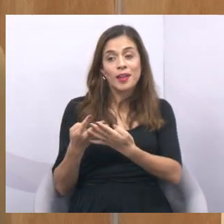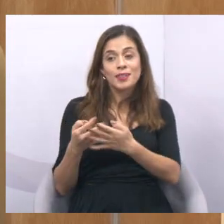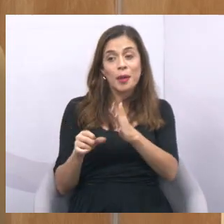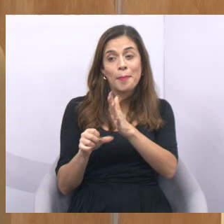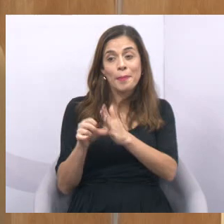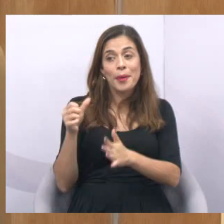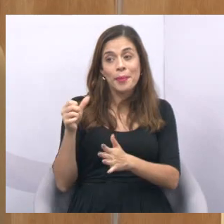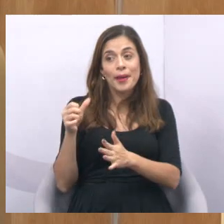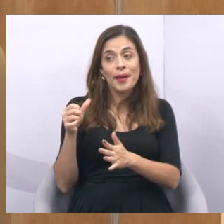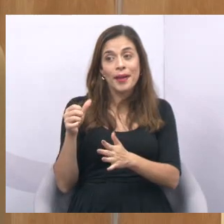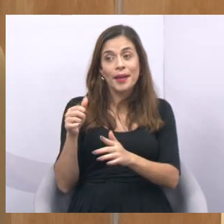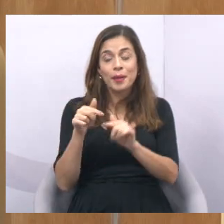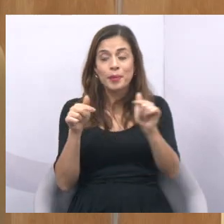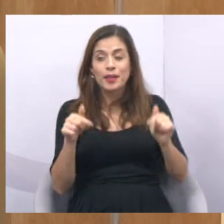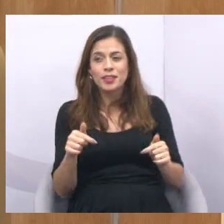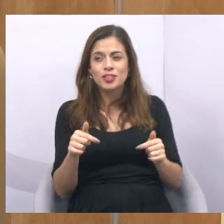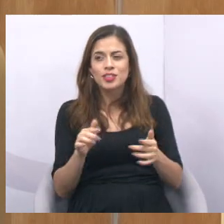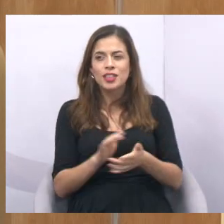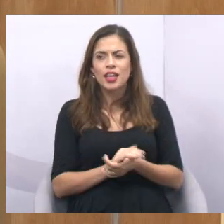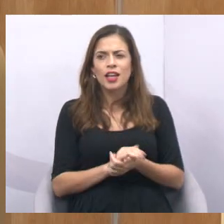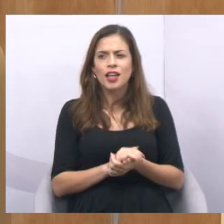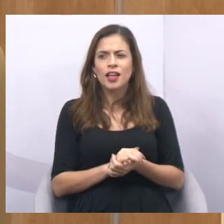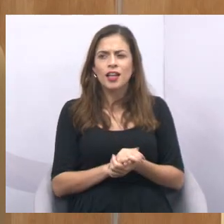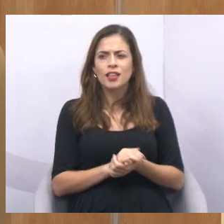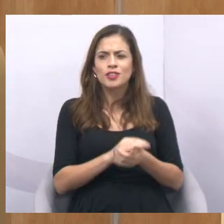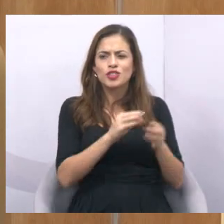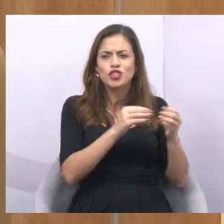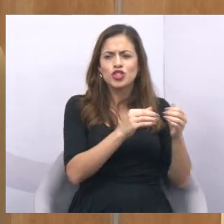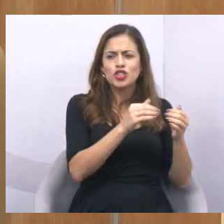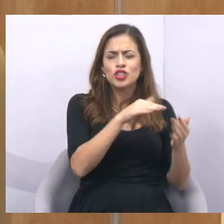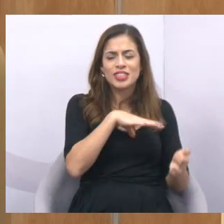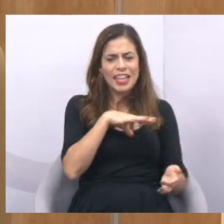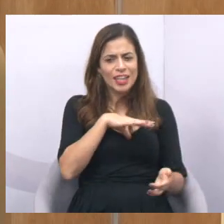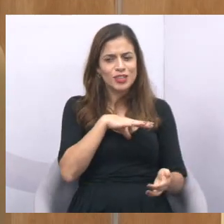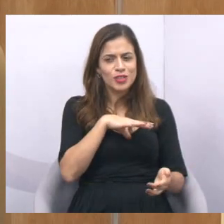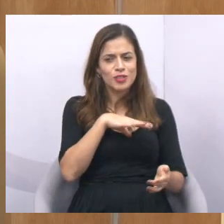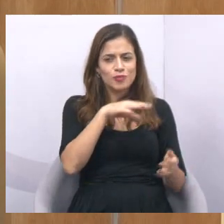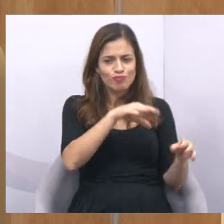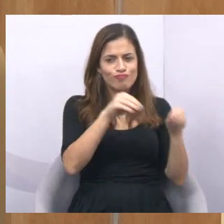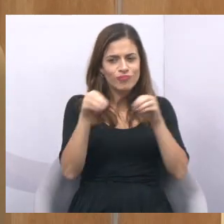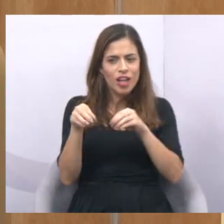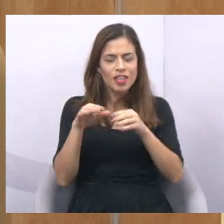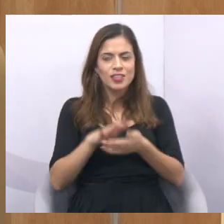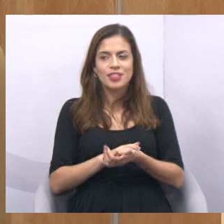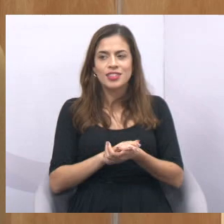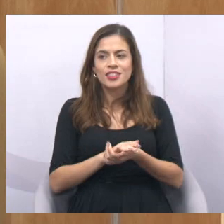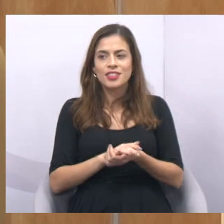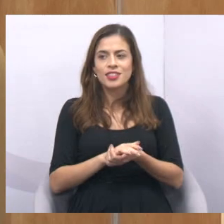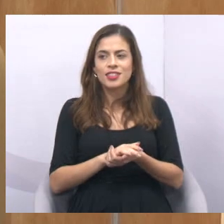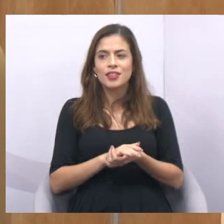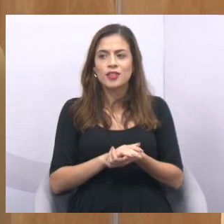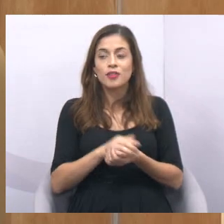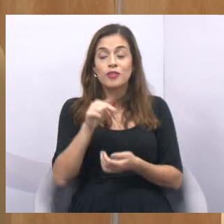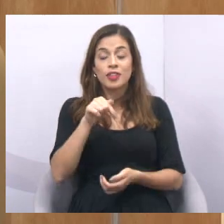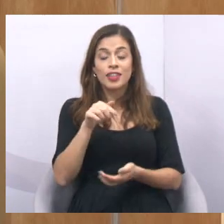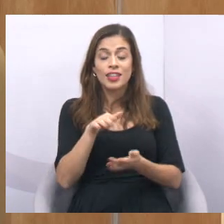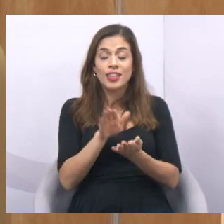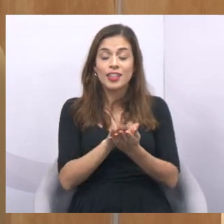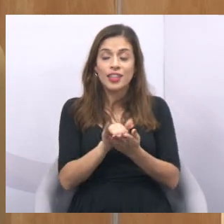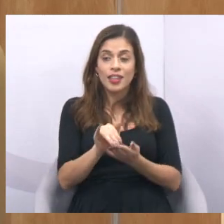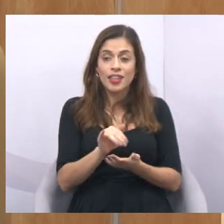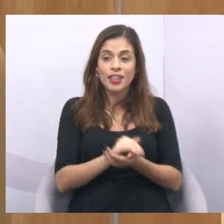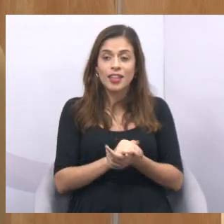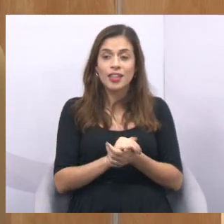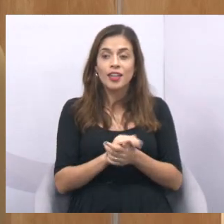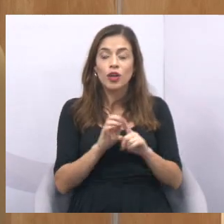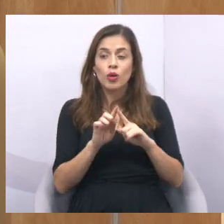partida intermunicipal de basquete foi aqui em Jacareí, com o nosso grupo lá do João